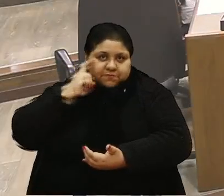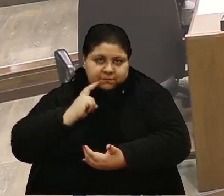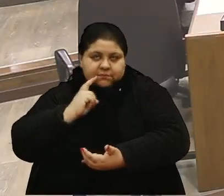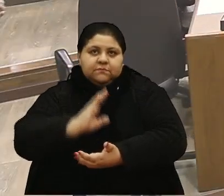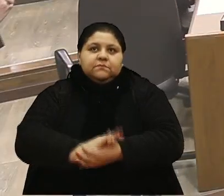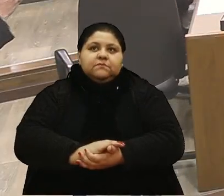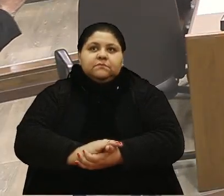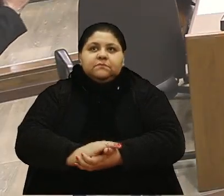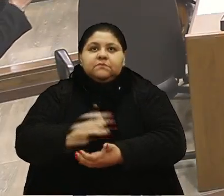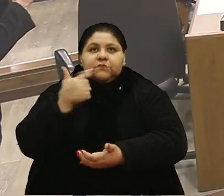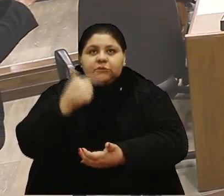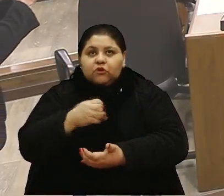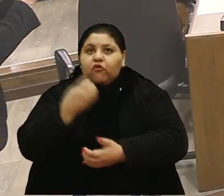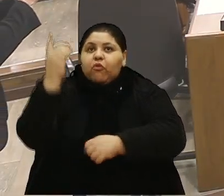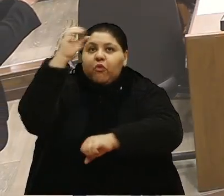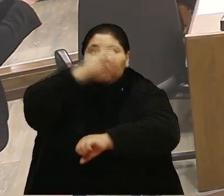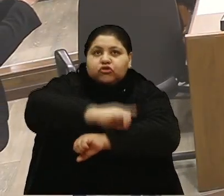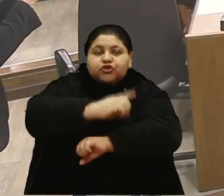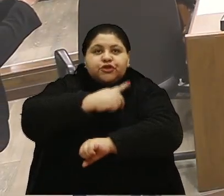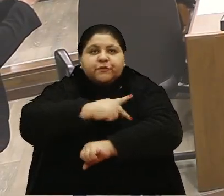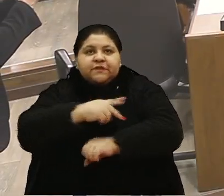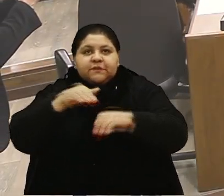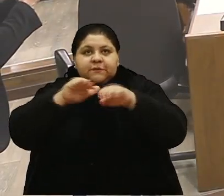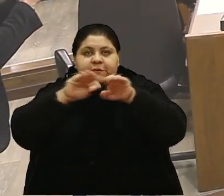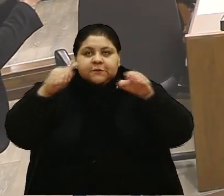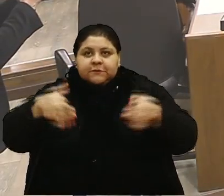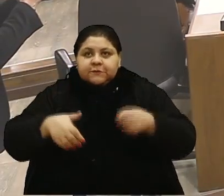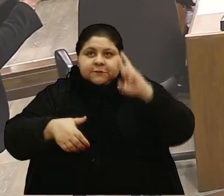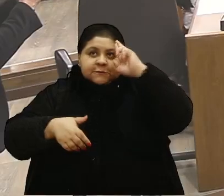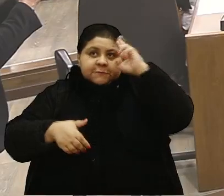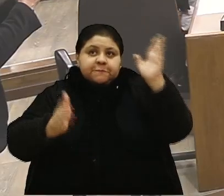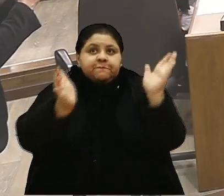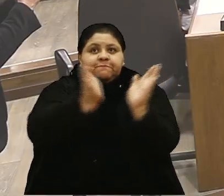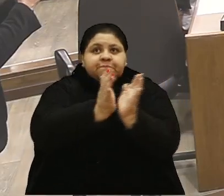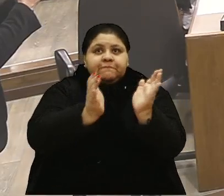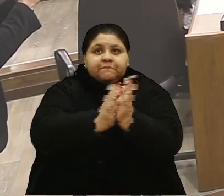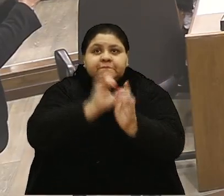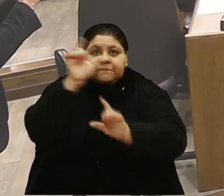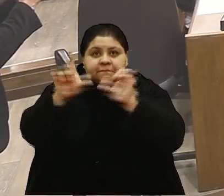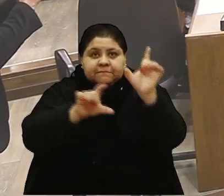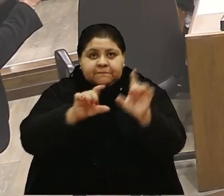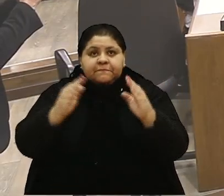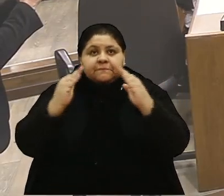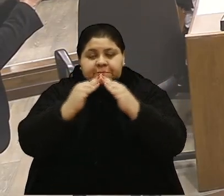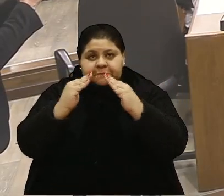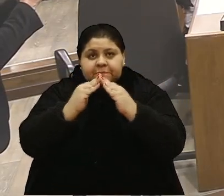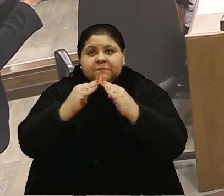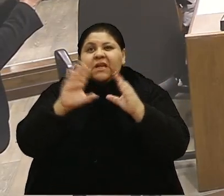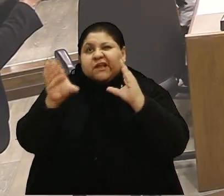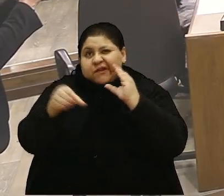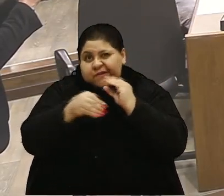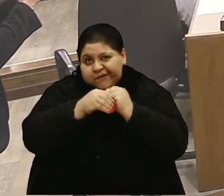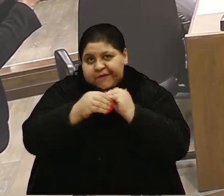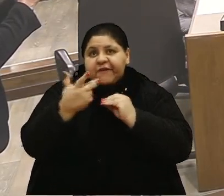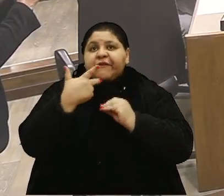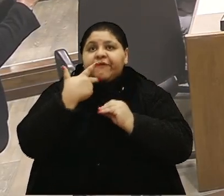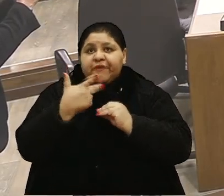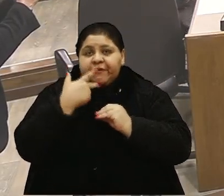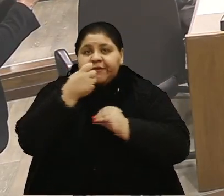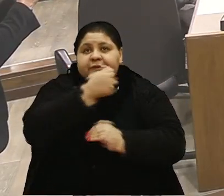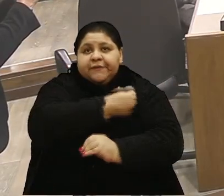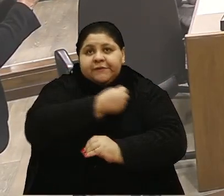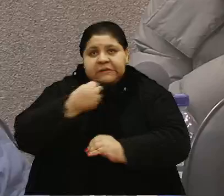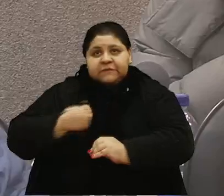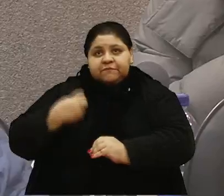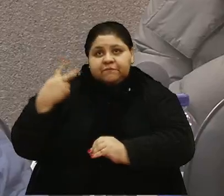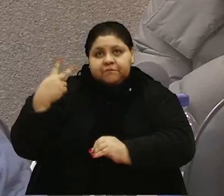Mais uma vez, bom dia, presidente, mesa diretora, colegas e quem nos assiste. Sobre as emendas, já adianto em relação a número 2